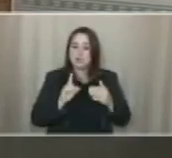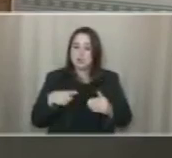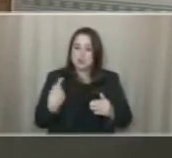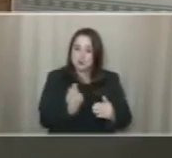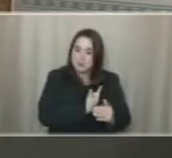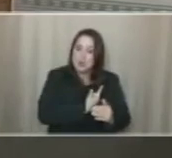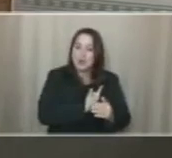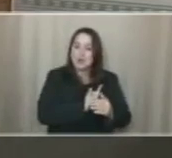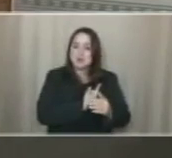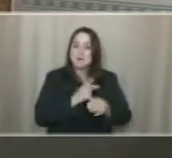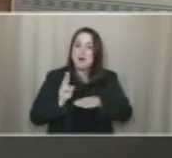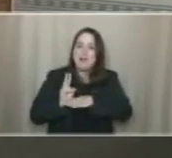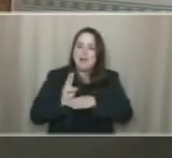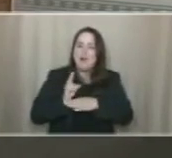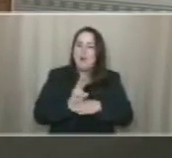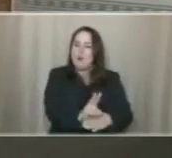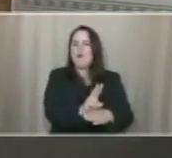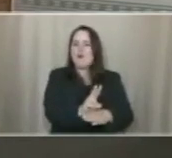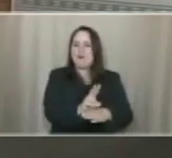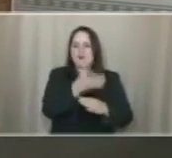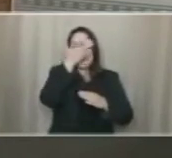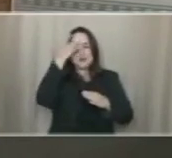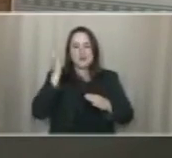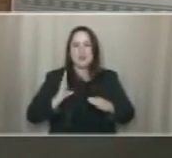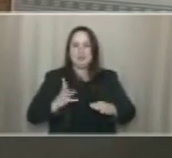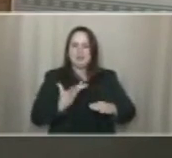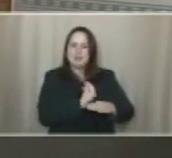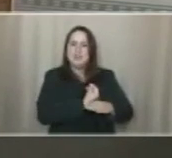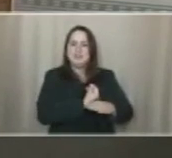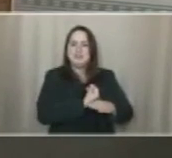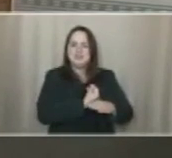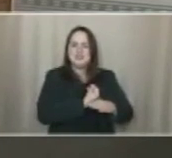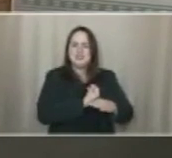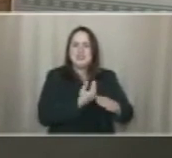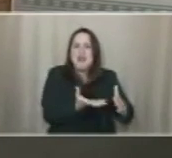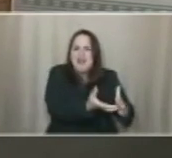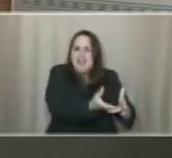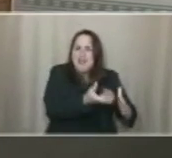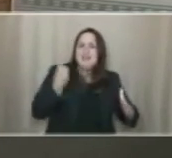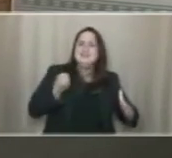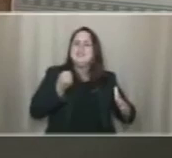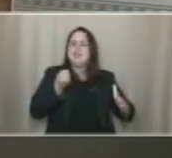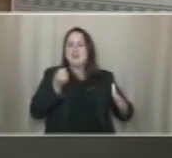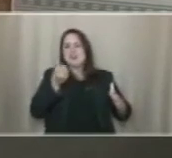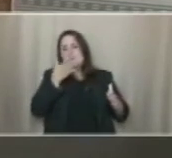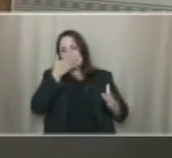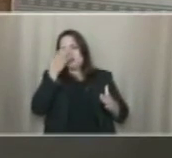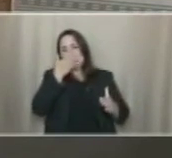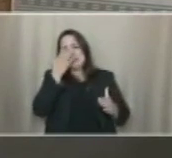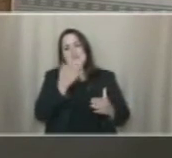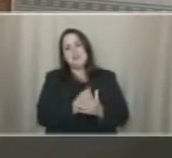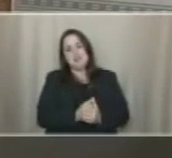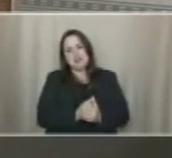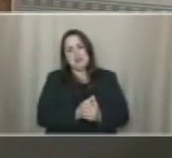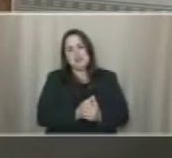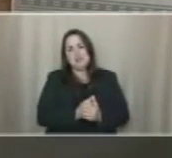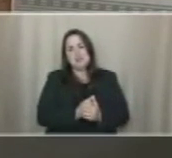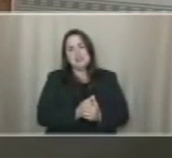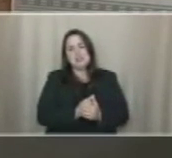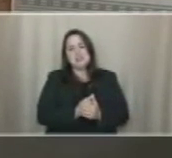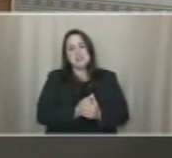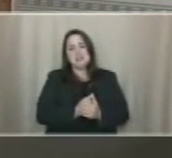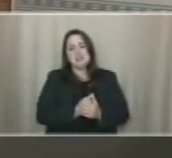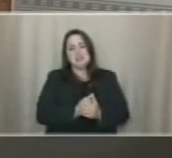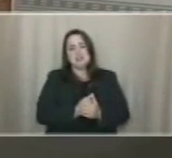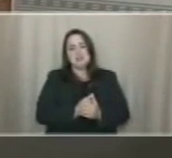para colaborar para que as pessoas trans sejam retiradas da prostituição compulsória ou seja